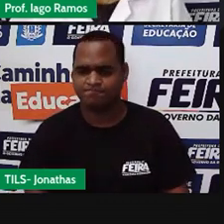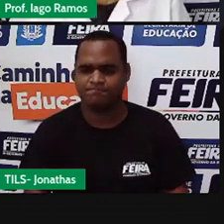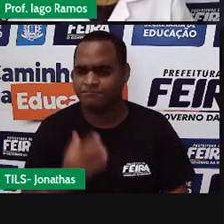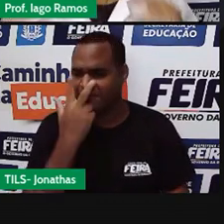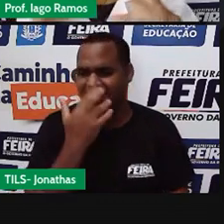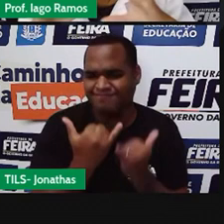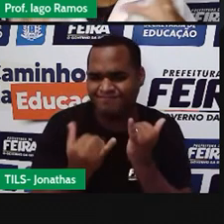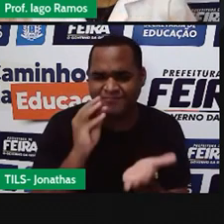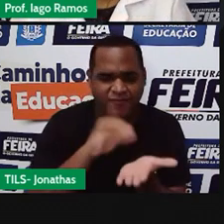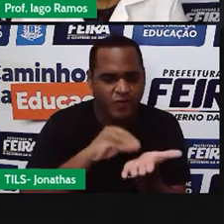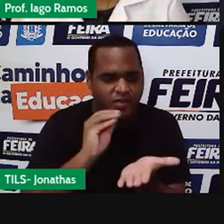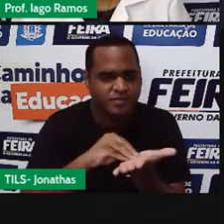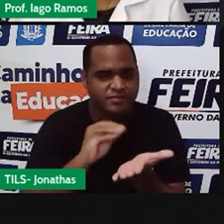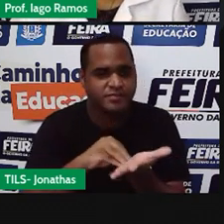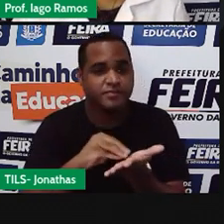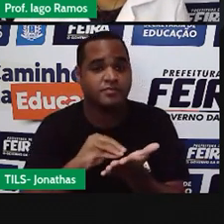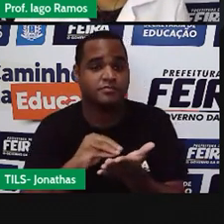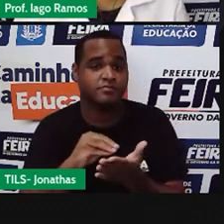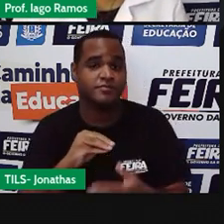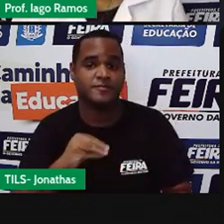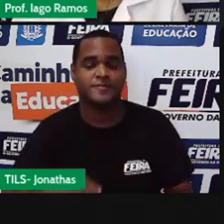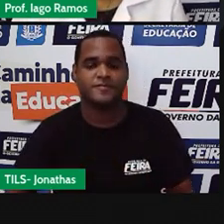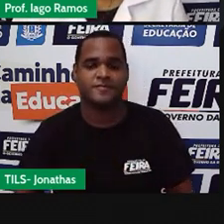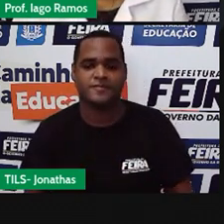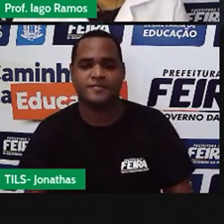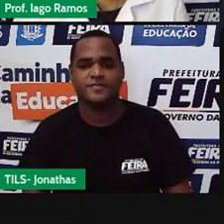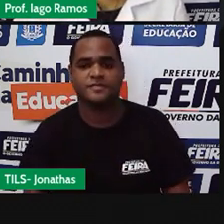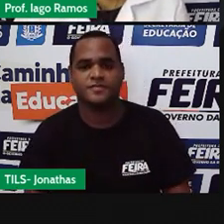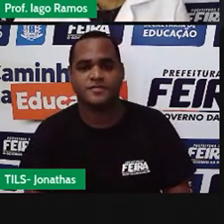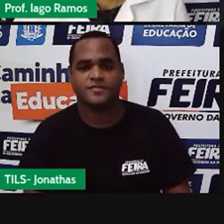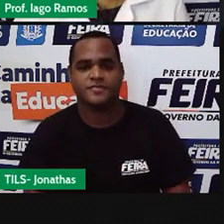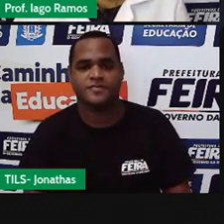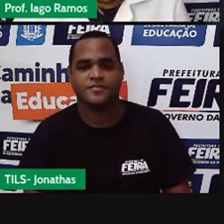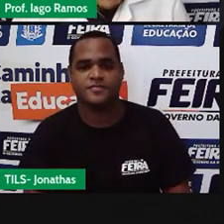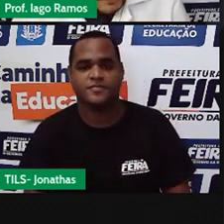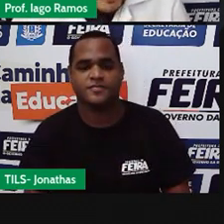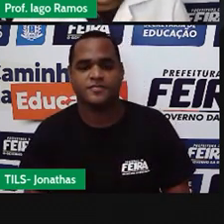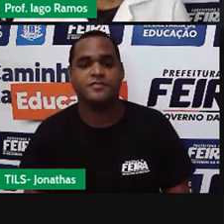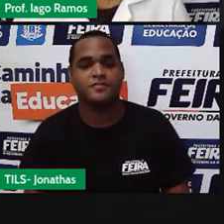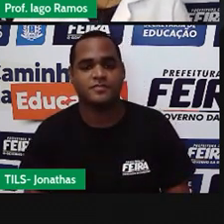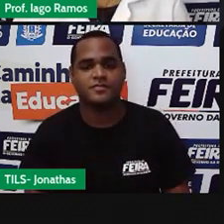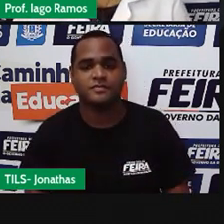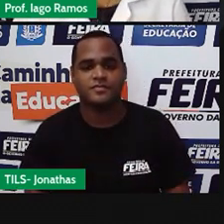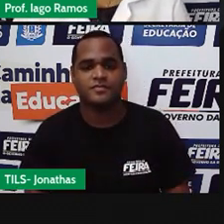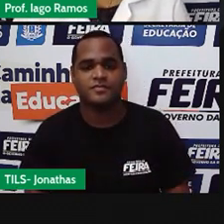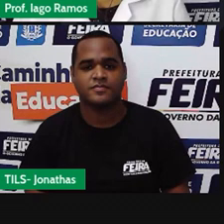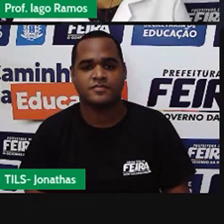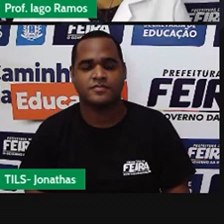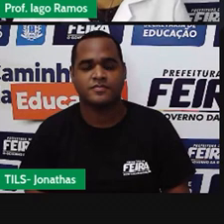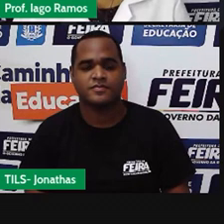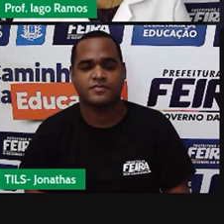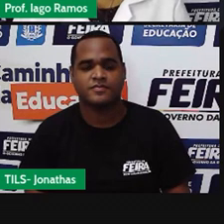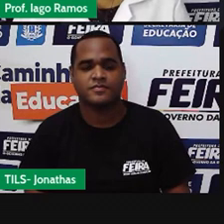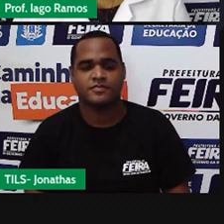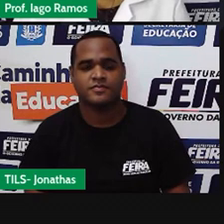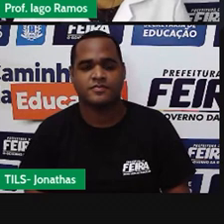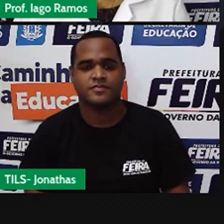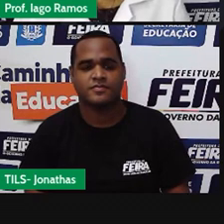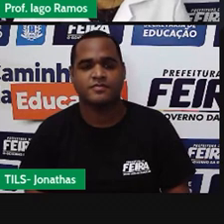mais ali ó tá faltando mais placa para conseguir preencher toda aquele espaço quanto será que